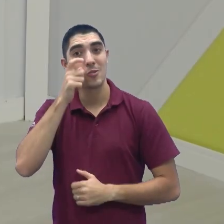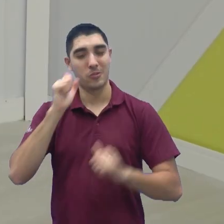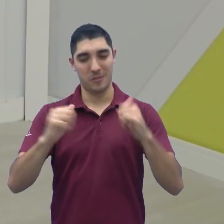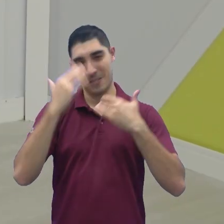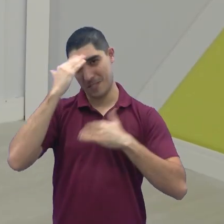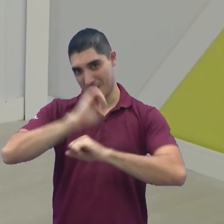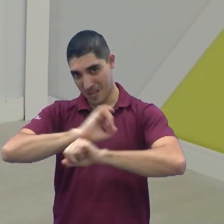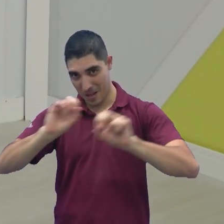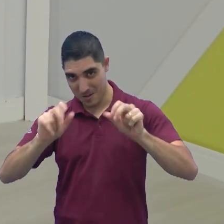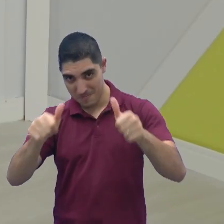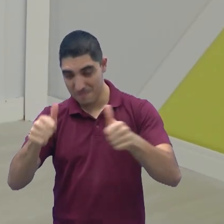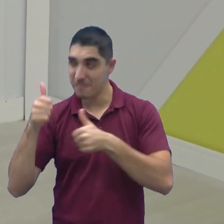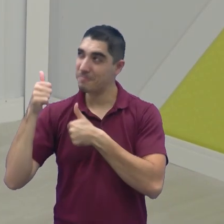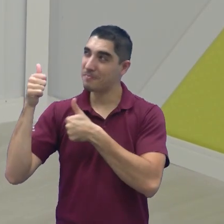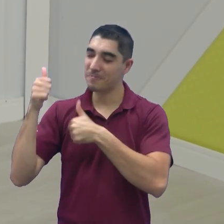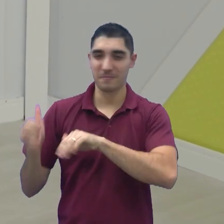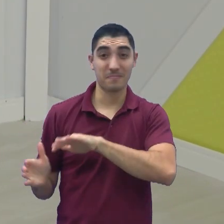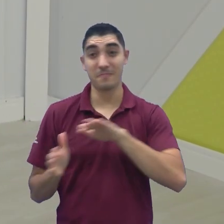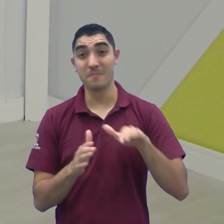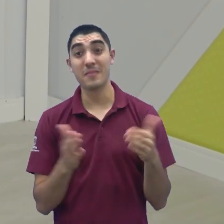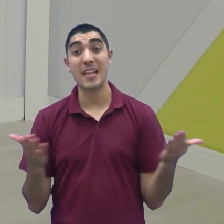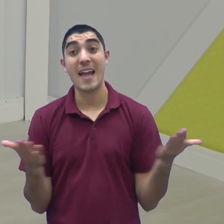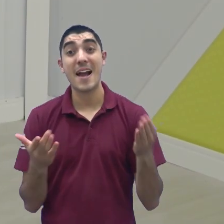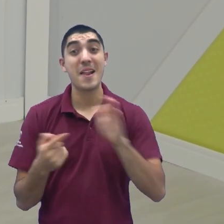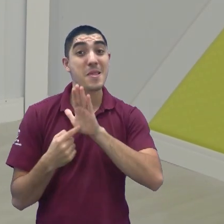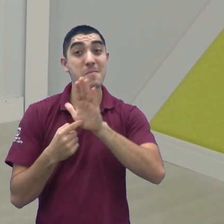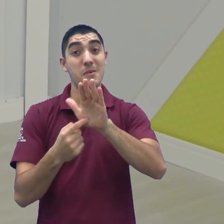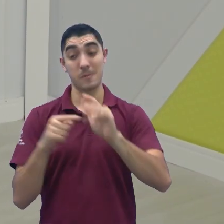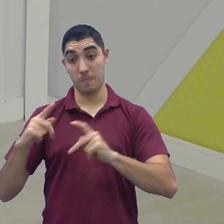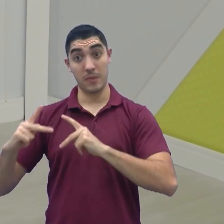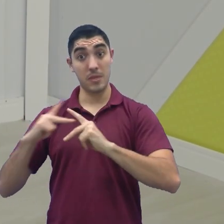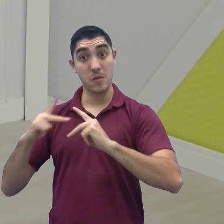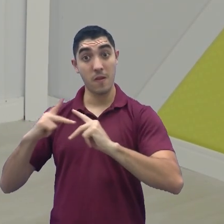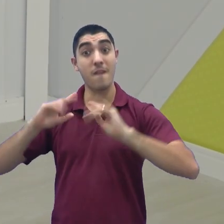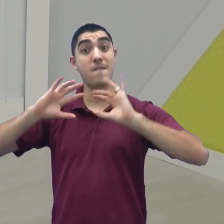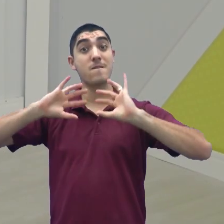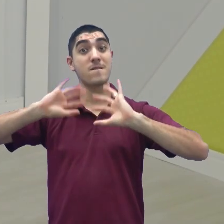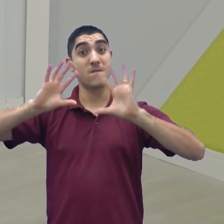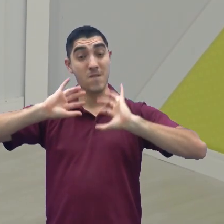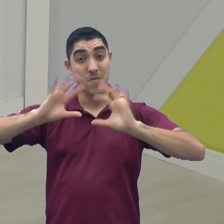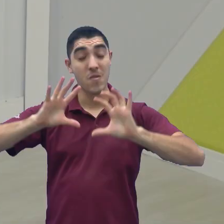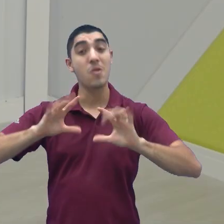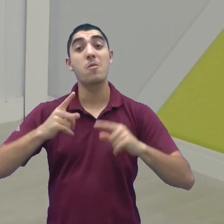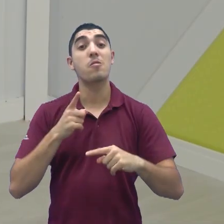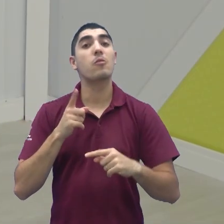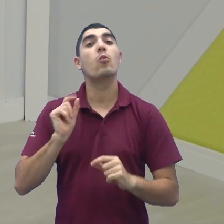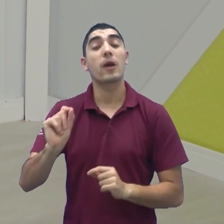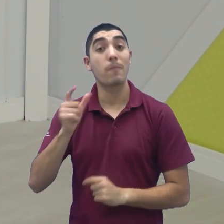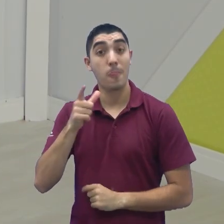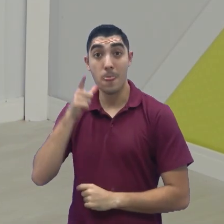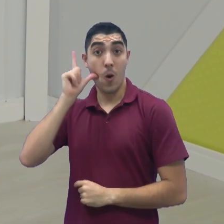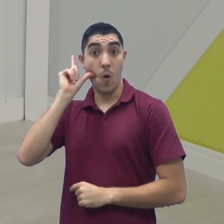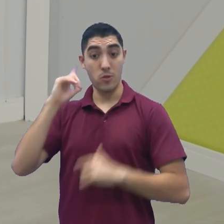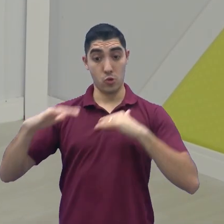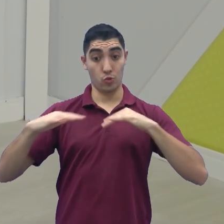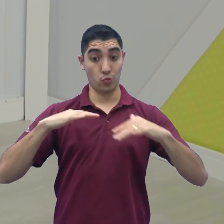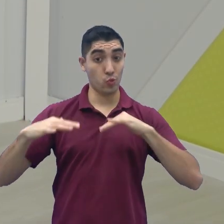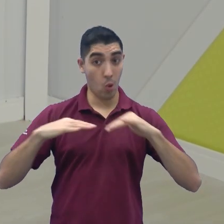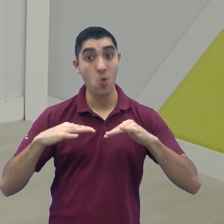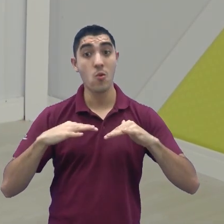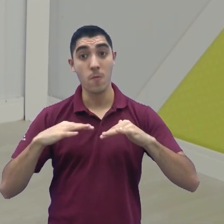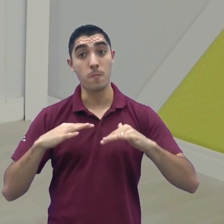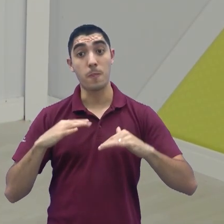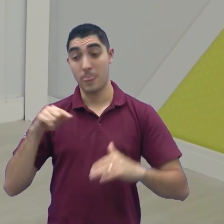E a gente começa o Hora de hoje falando de vôlei aqui no nosso programa, no Hora do Esporte, porque ontem o São José recebeu um